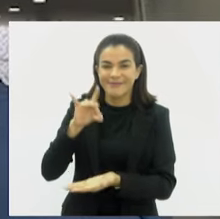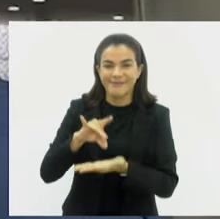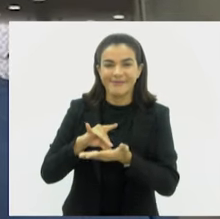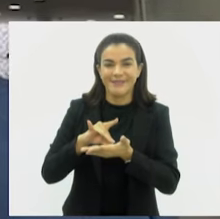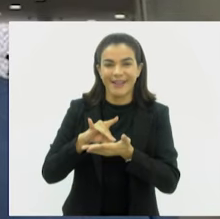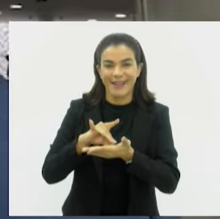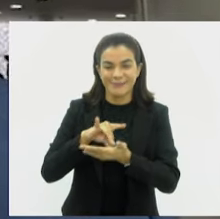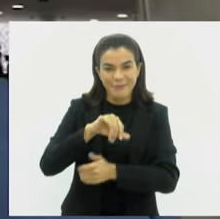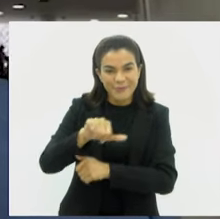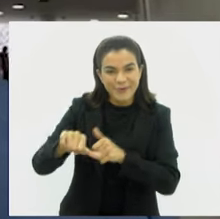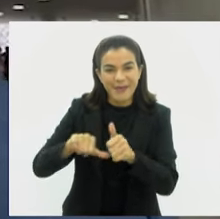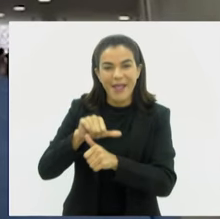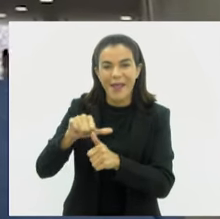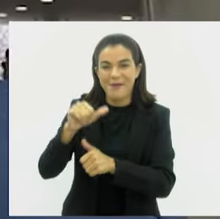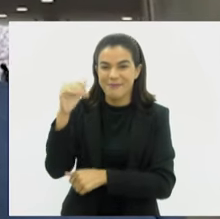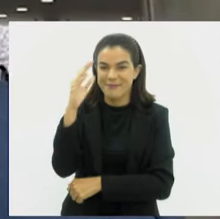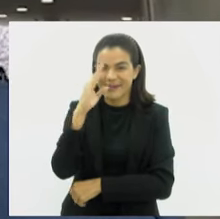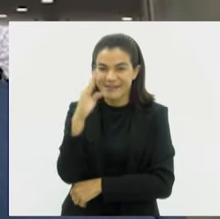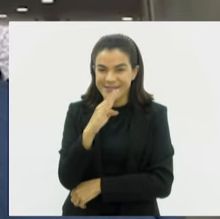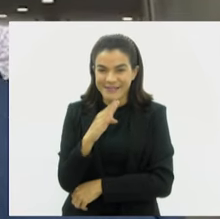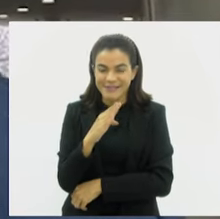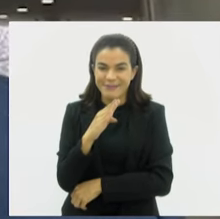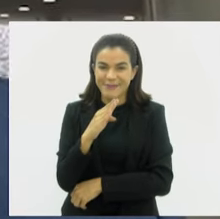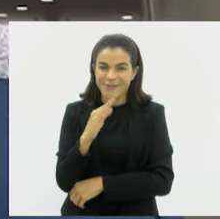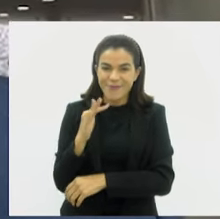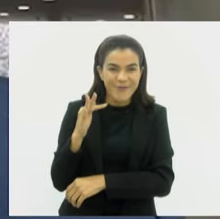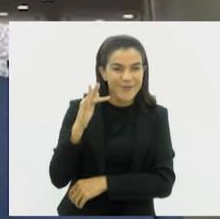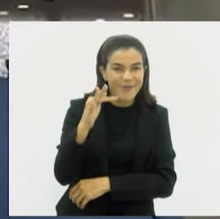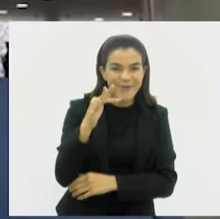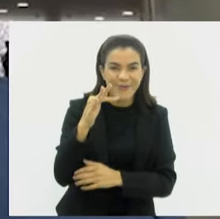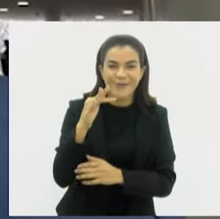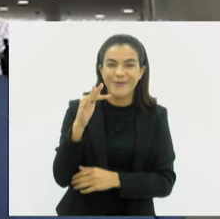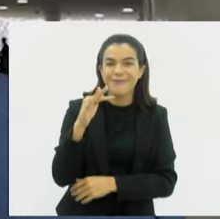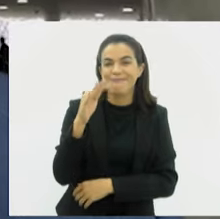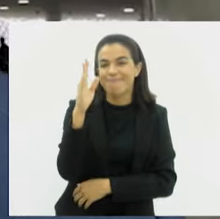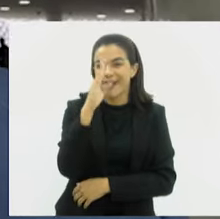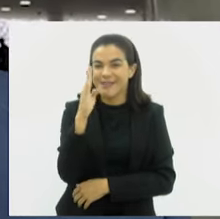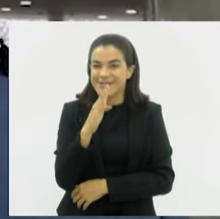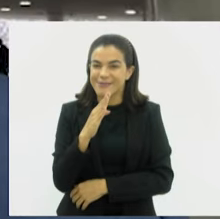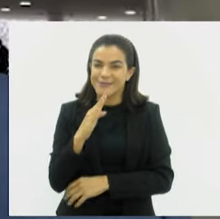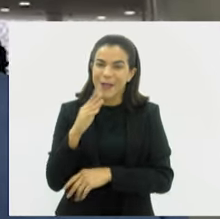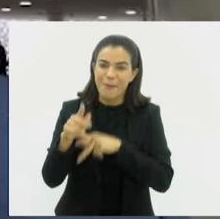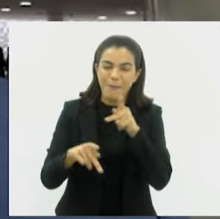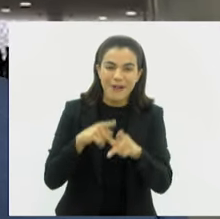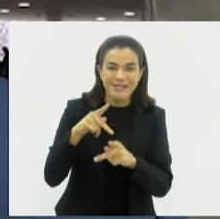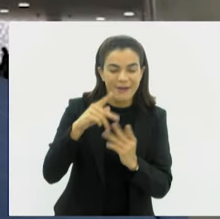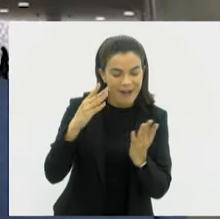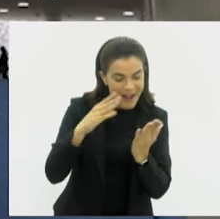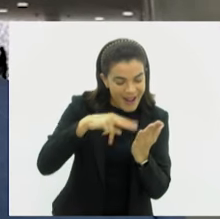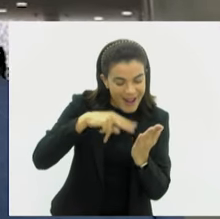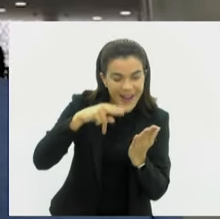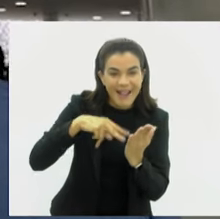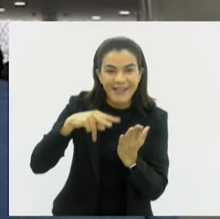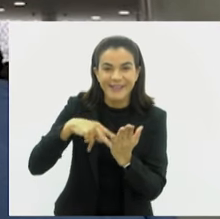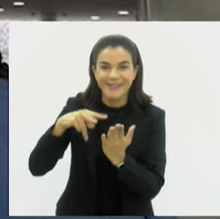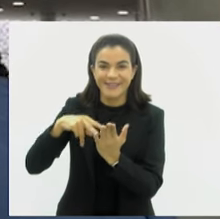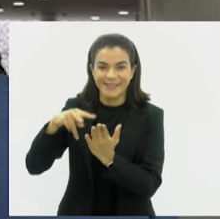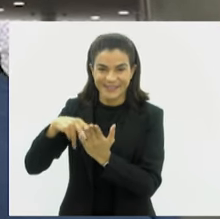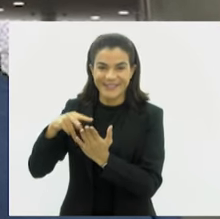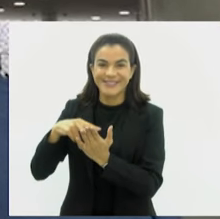país de leitores. E, para isso, que melhor semente a plantar do que essa